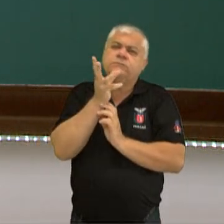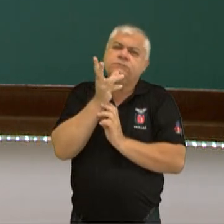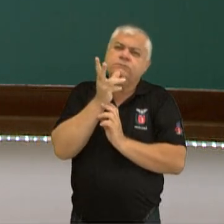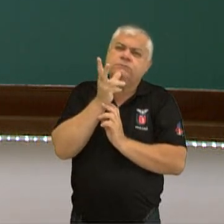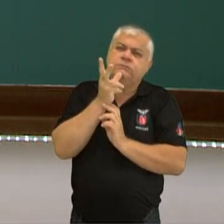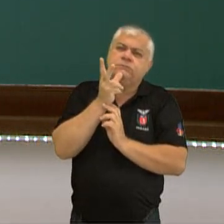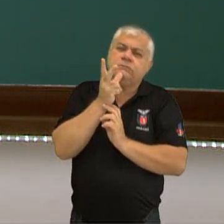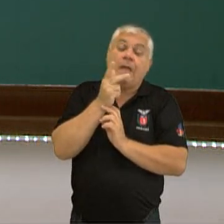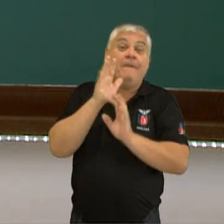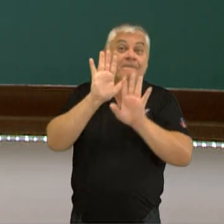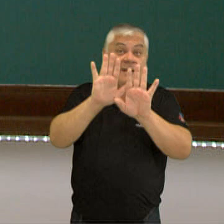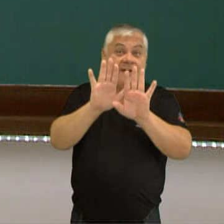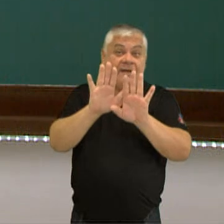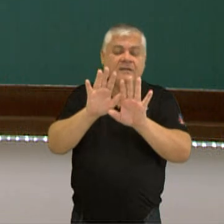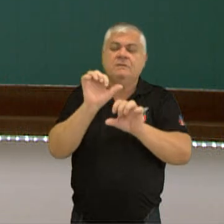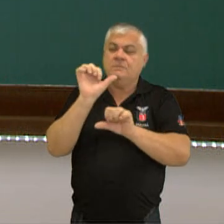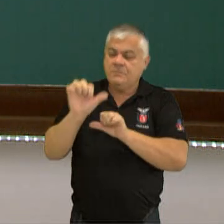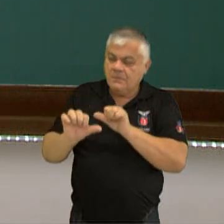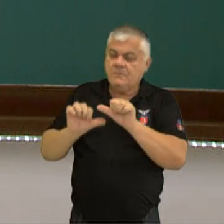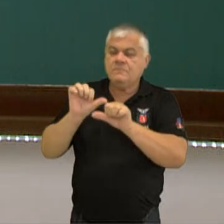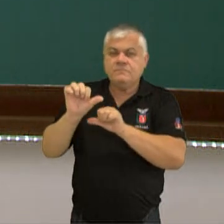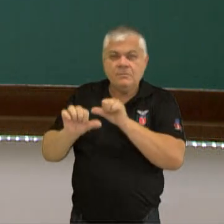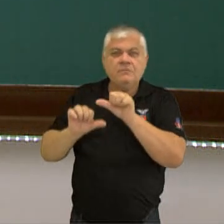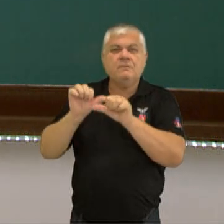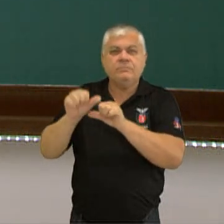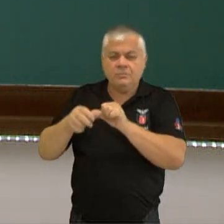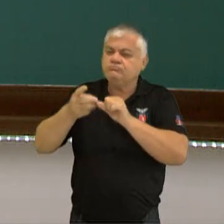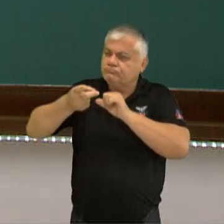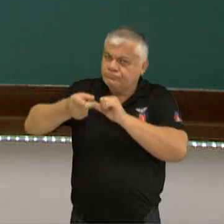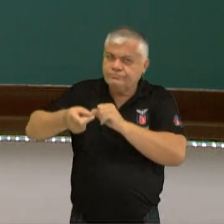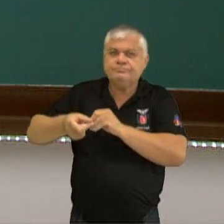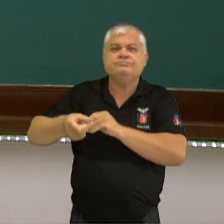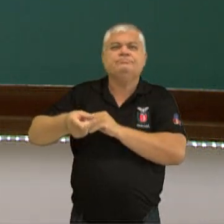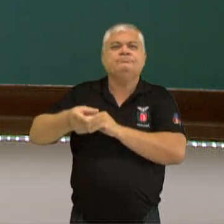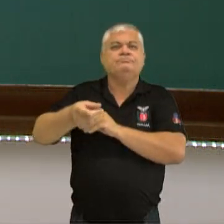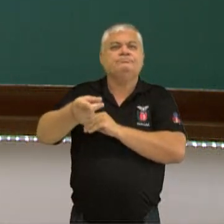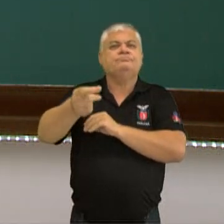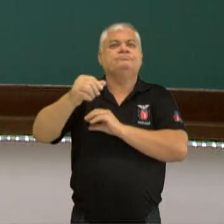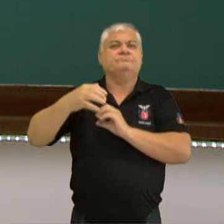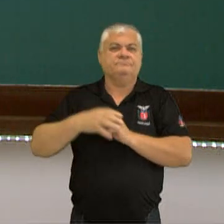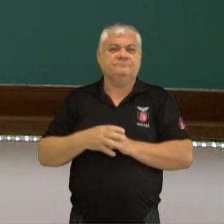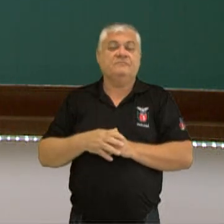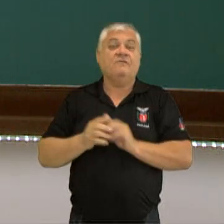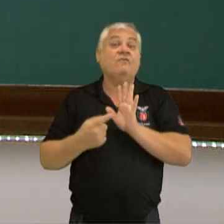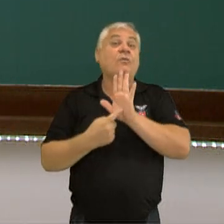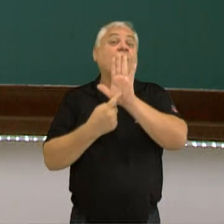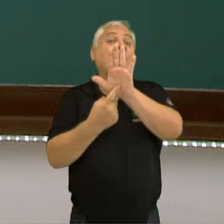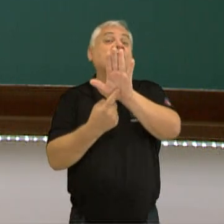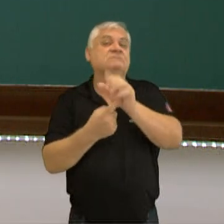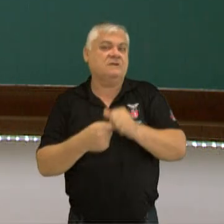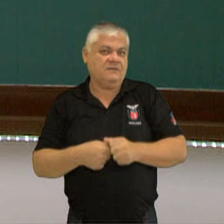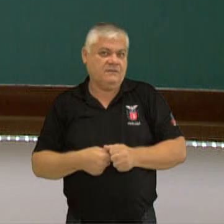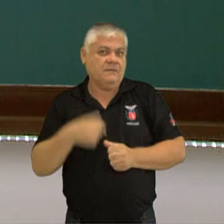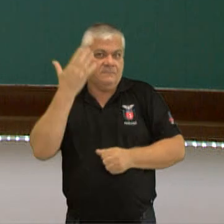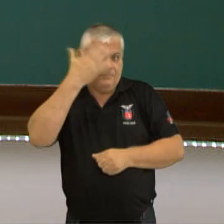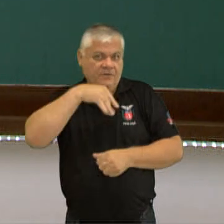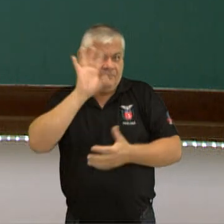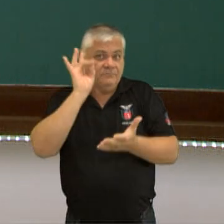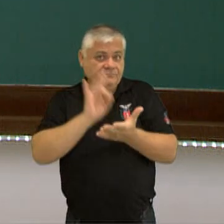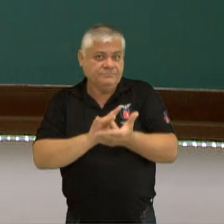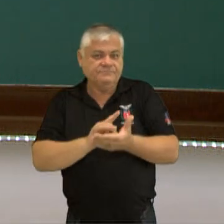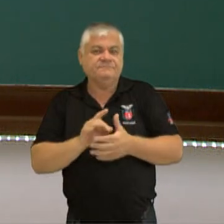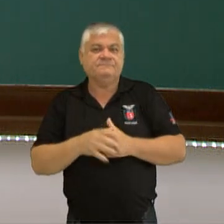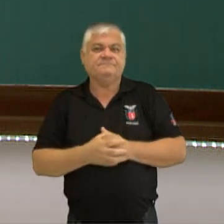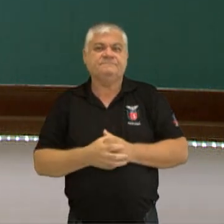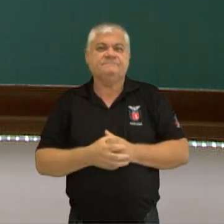sempre vai ocorrer modificações no nosso planeta. E as evidências eu vou mostrar para vocês, são algumas situações do